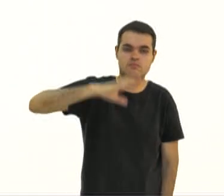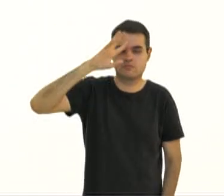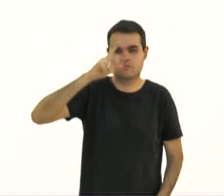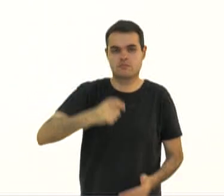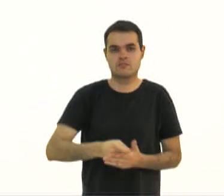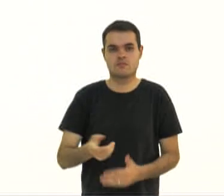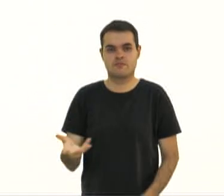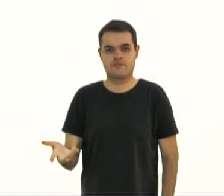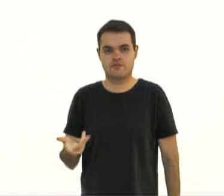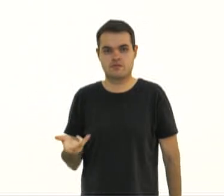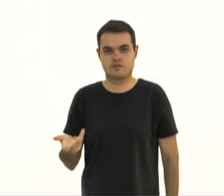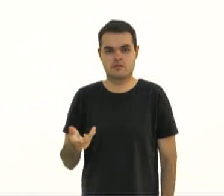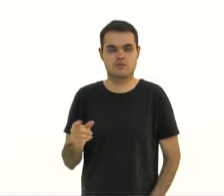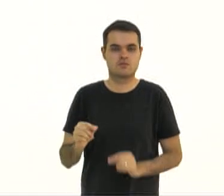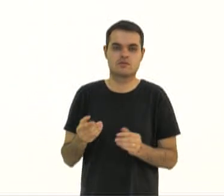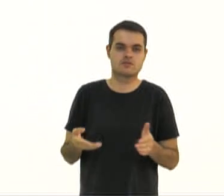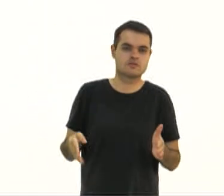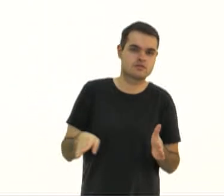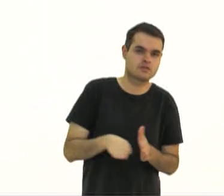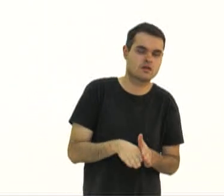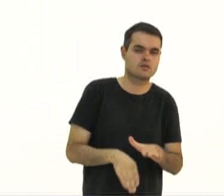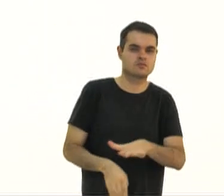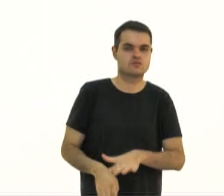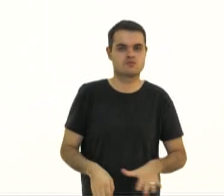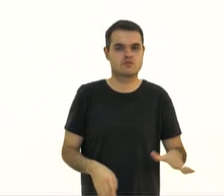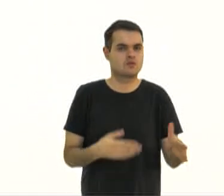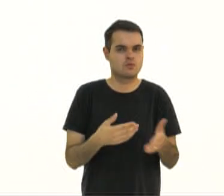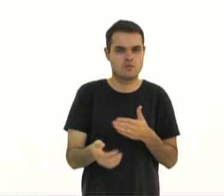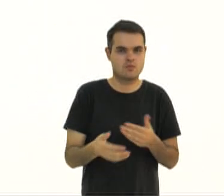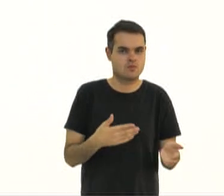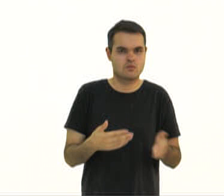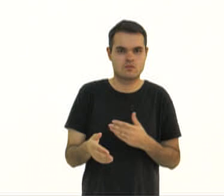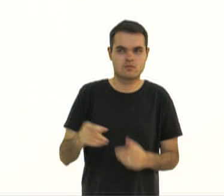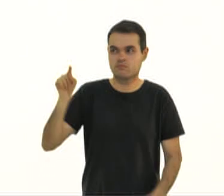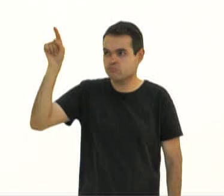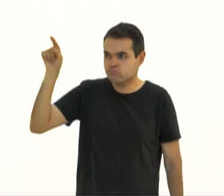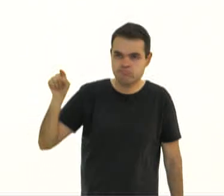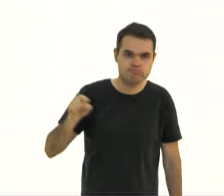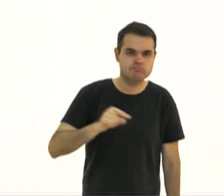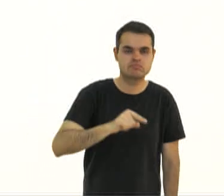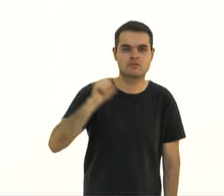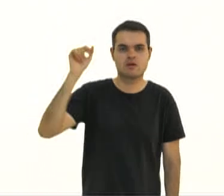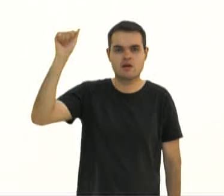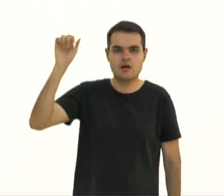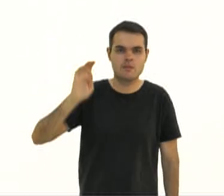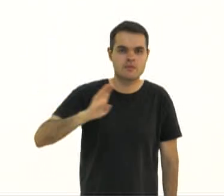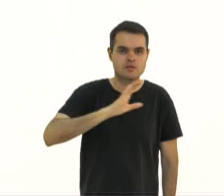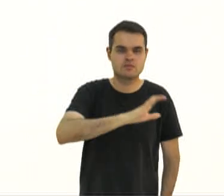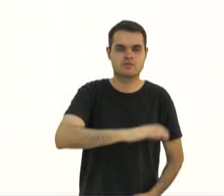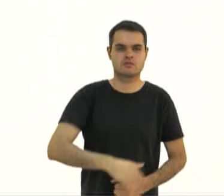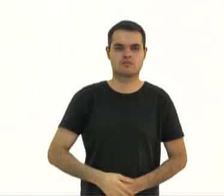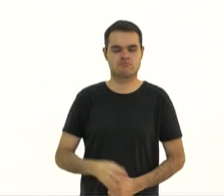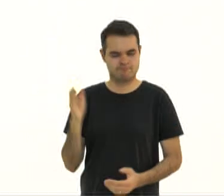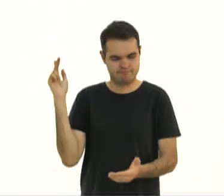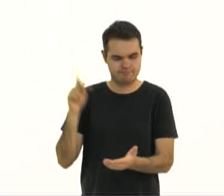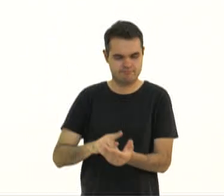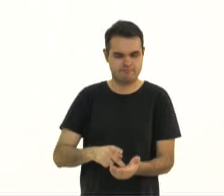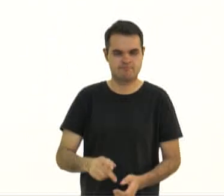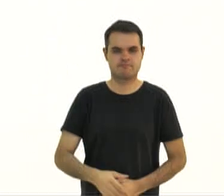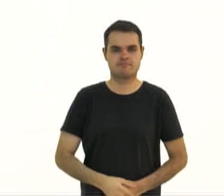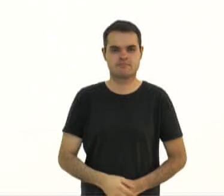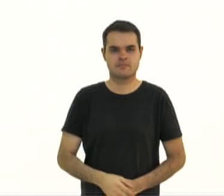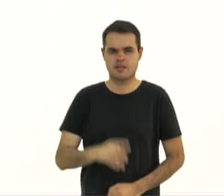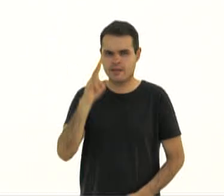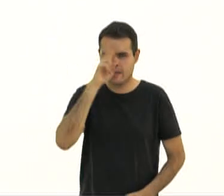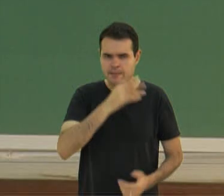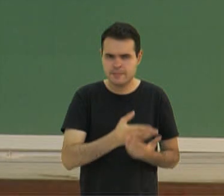a velocidade com que ele chega ao solo para qualquer uma das trajetórias A, B ou C. Verdadeira. Lembra